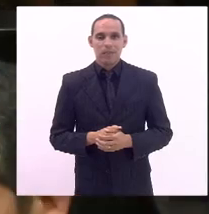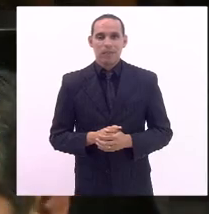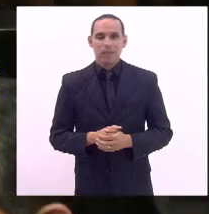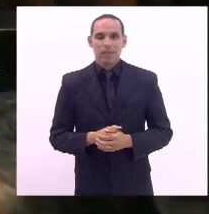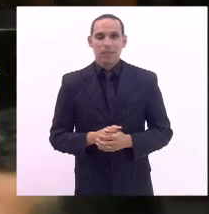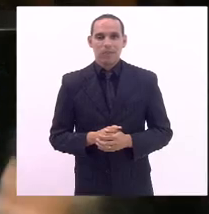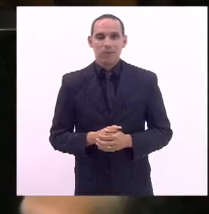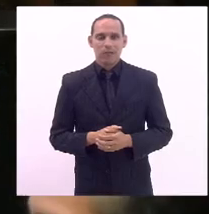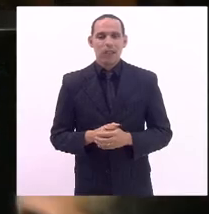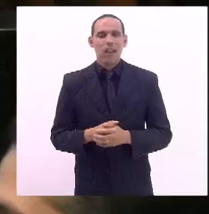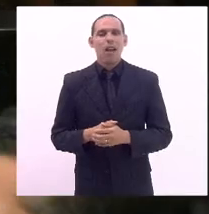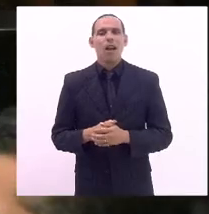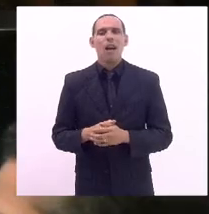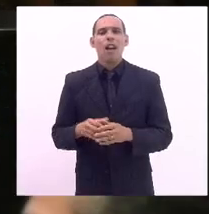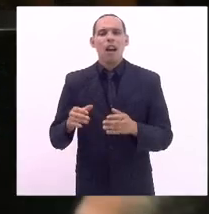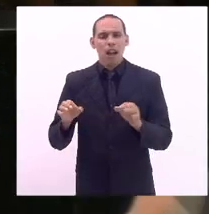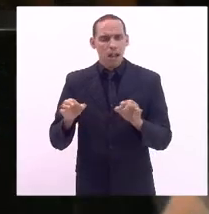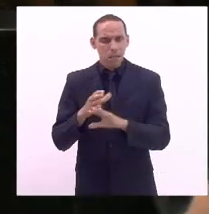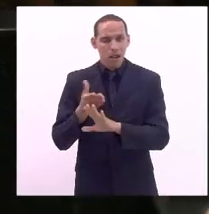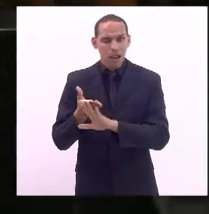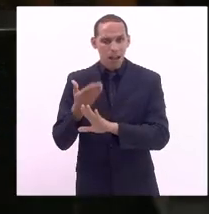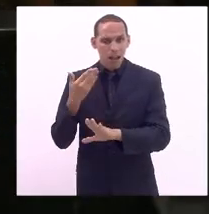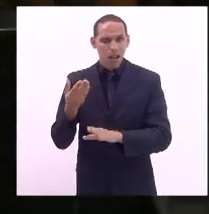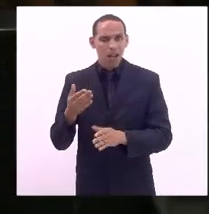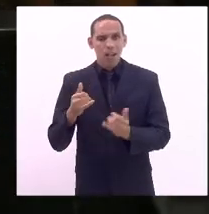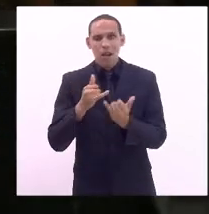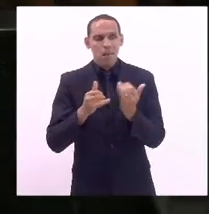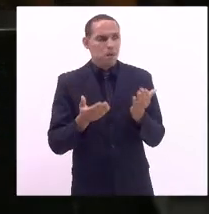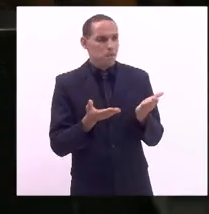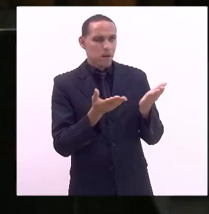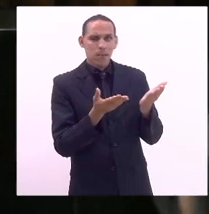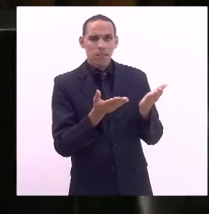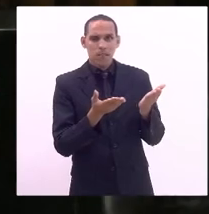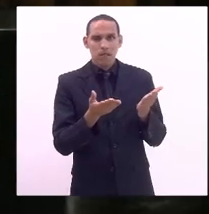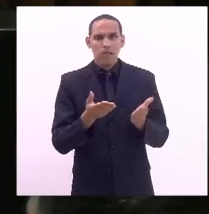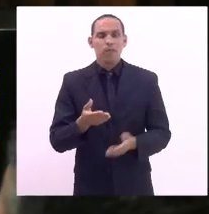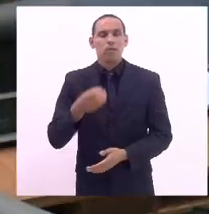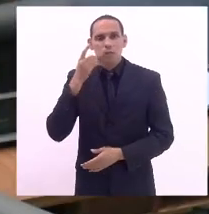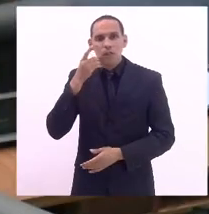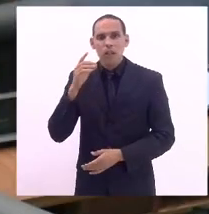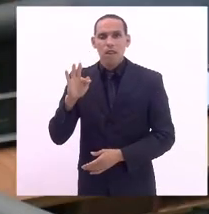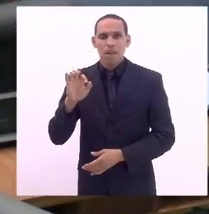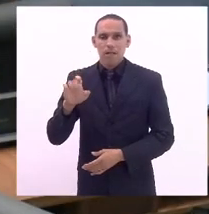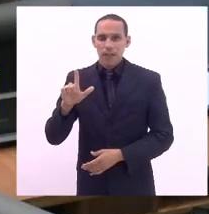de concluir, dar uma parte para o deputado Jorge Felipe Neto, por favor.